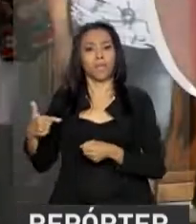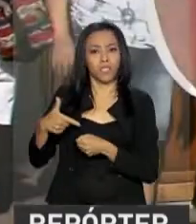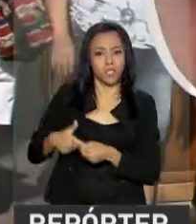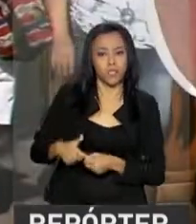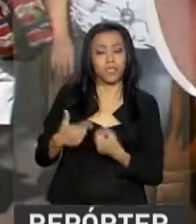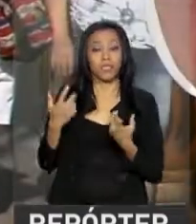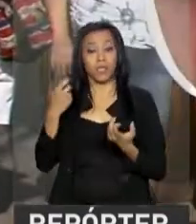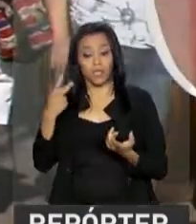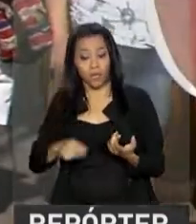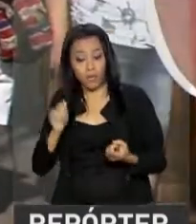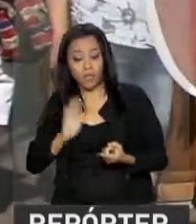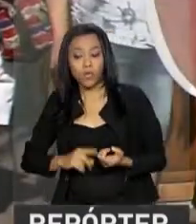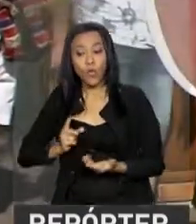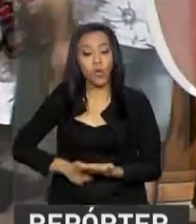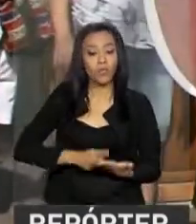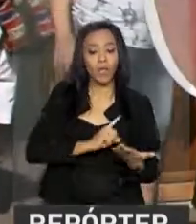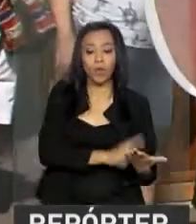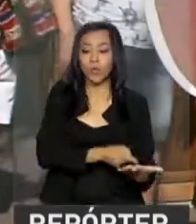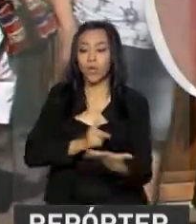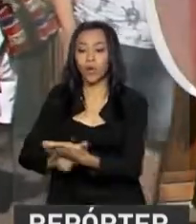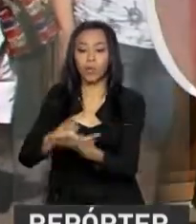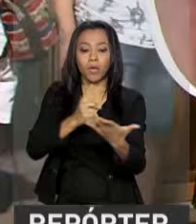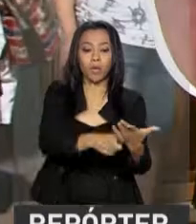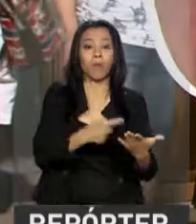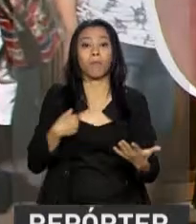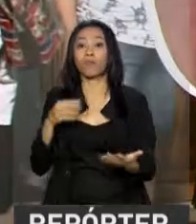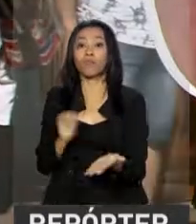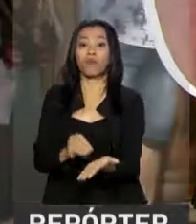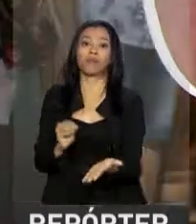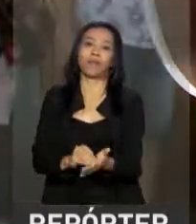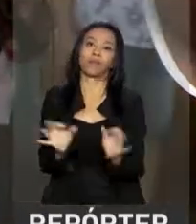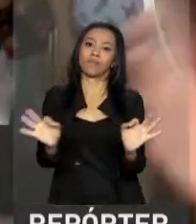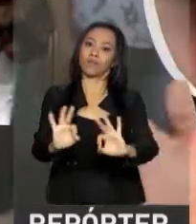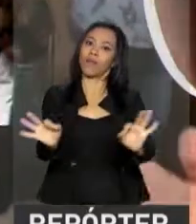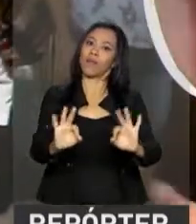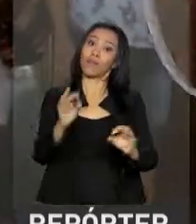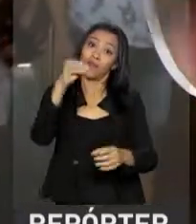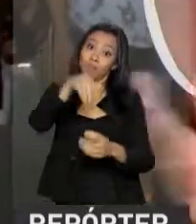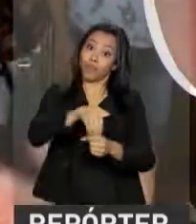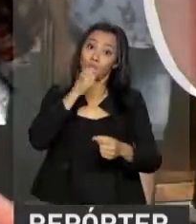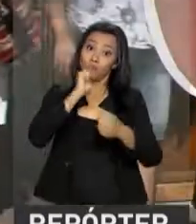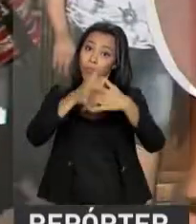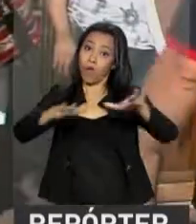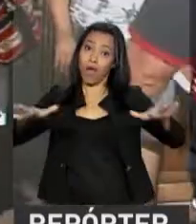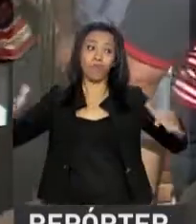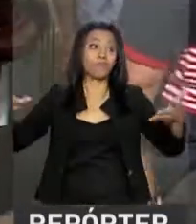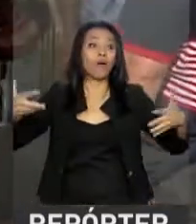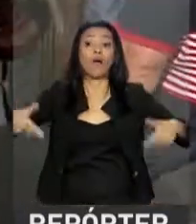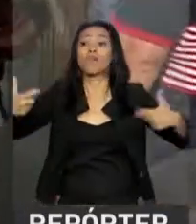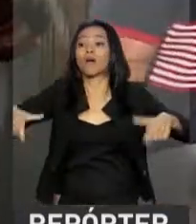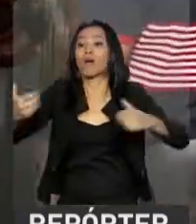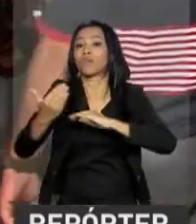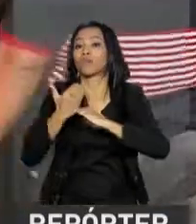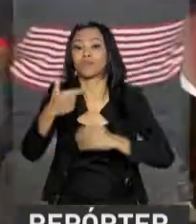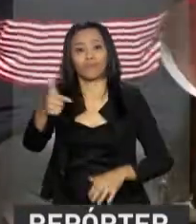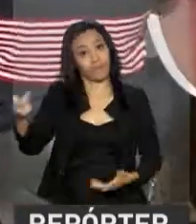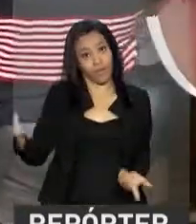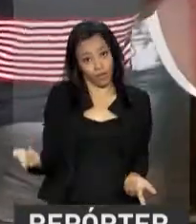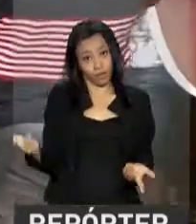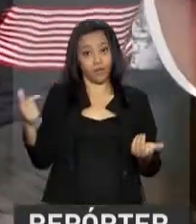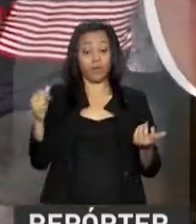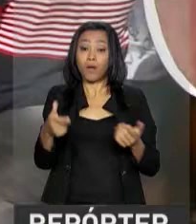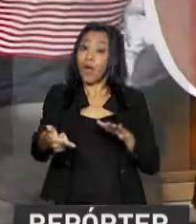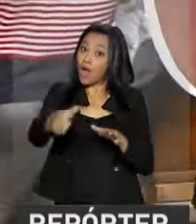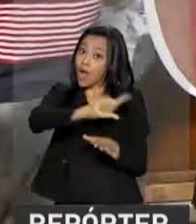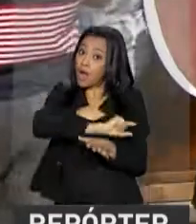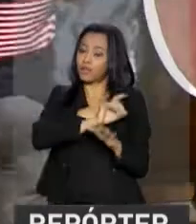Brasil, combinados, para o navio não passar necessidade no mar, porque realmente no mar nós não temos a quem recorrer, estamos sozinhos. Então se não houver